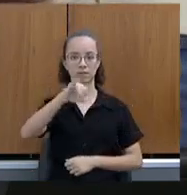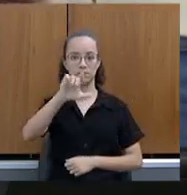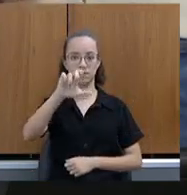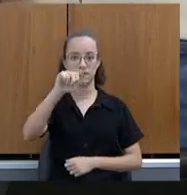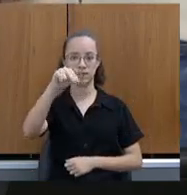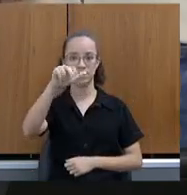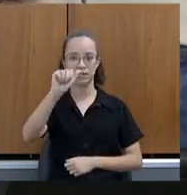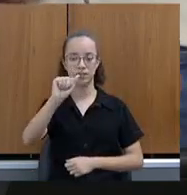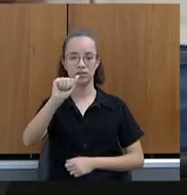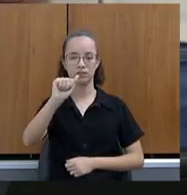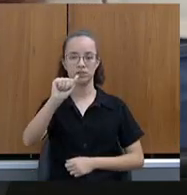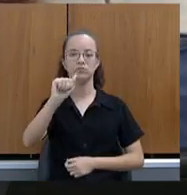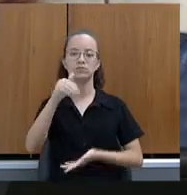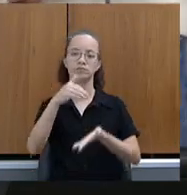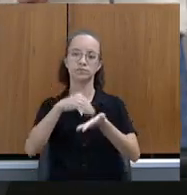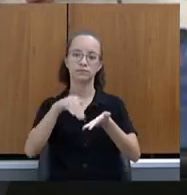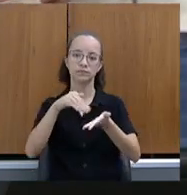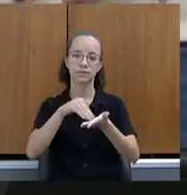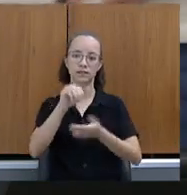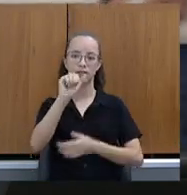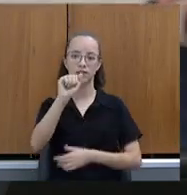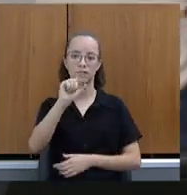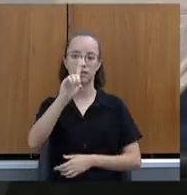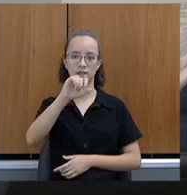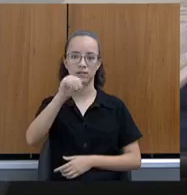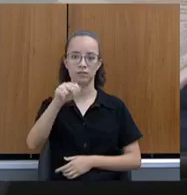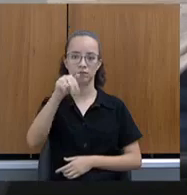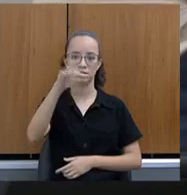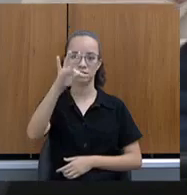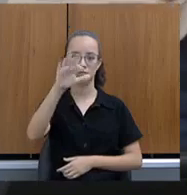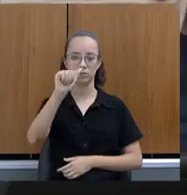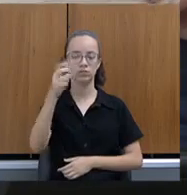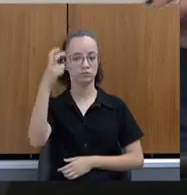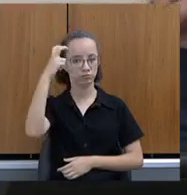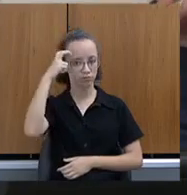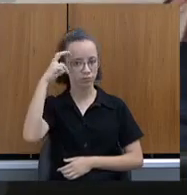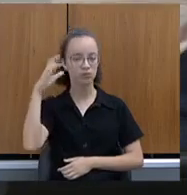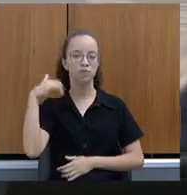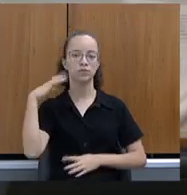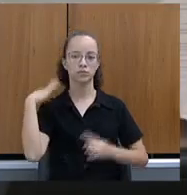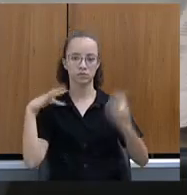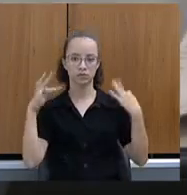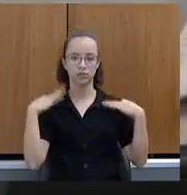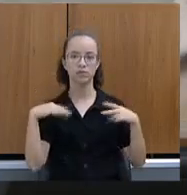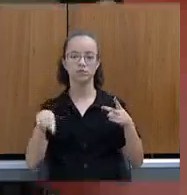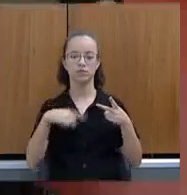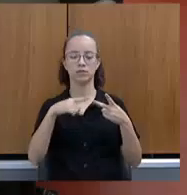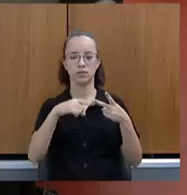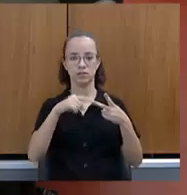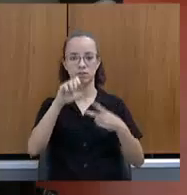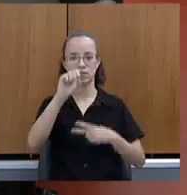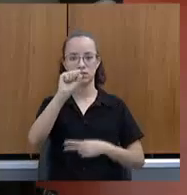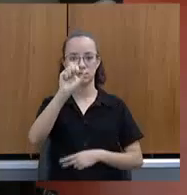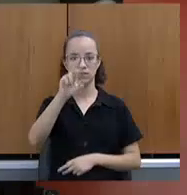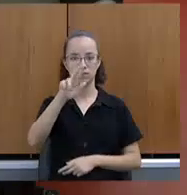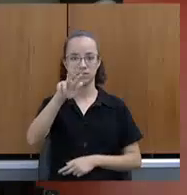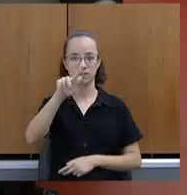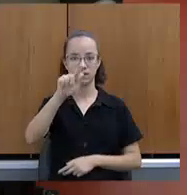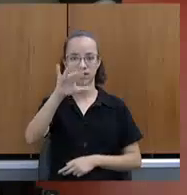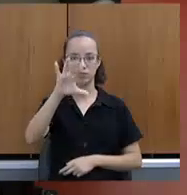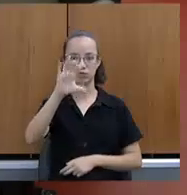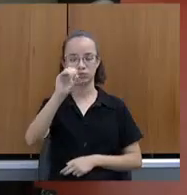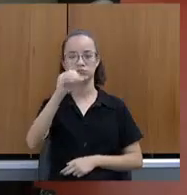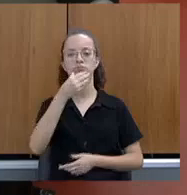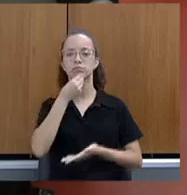secretária de junta de cultura e turismo do Sérgio de Paula Júnior secretário